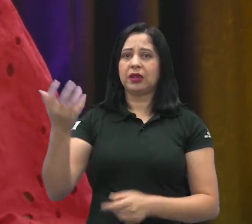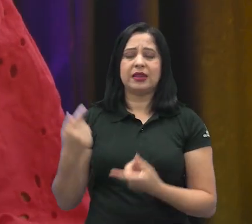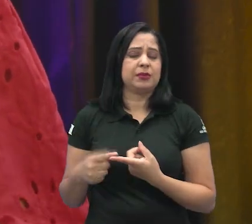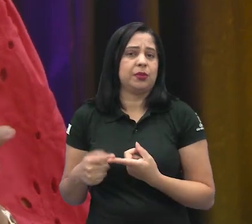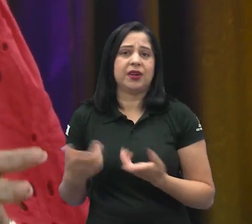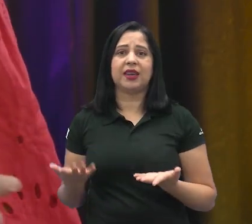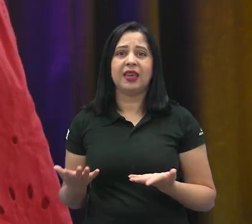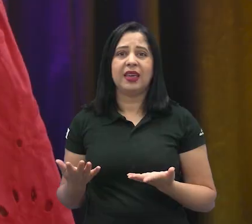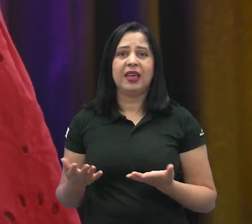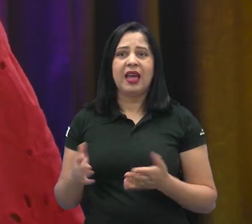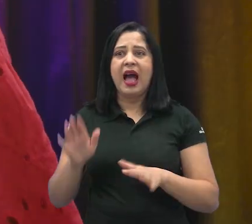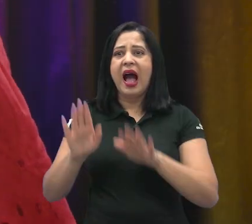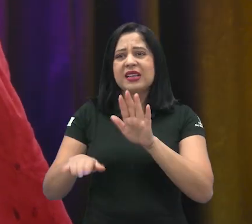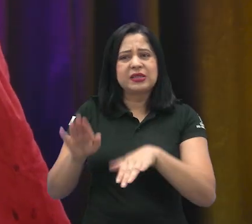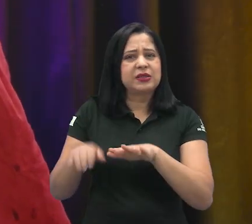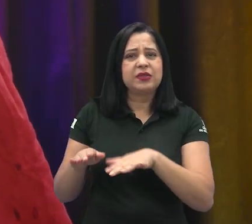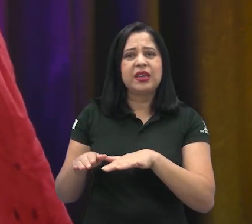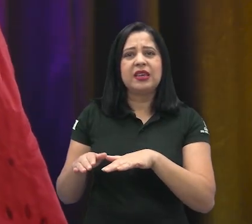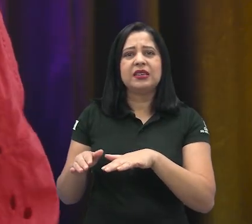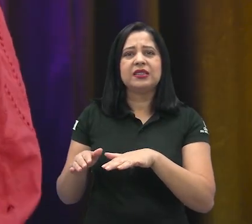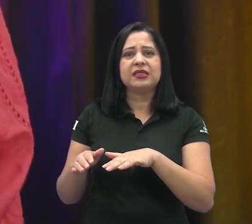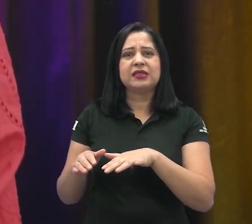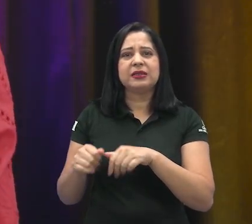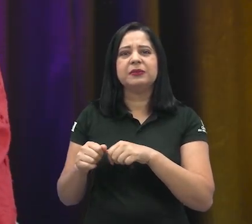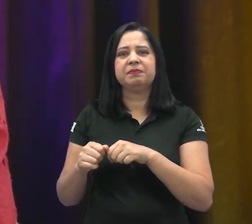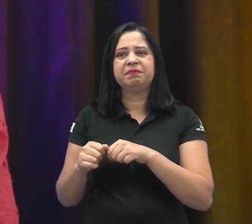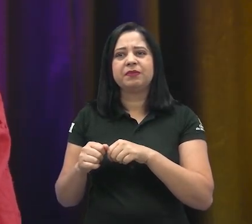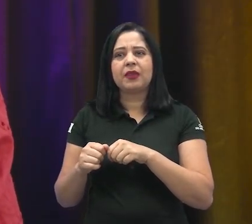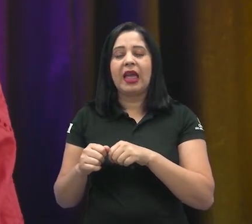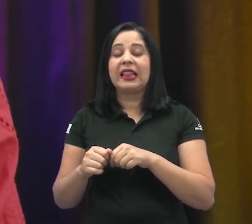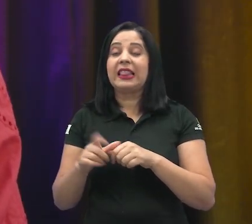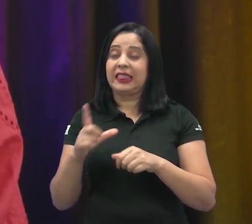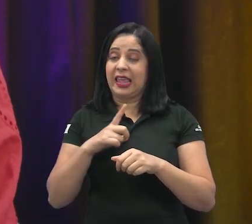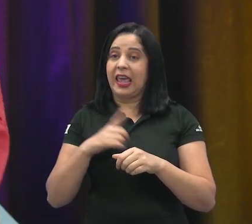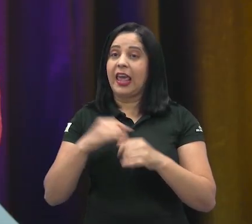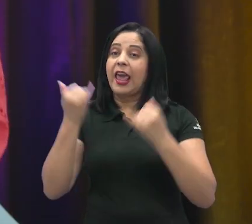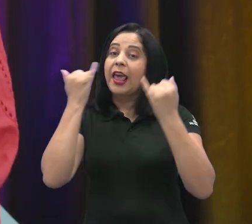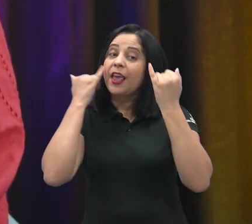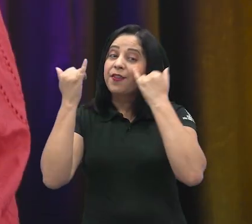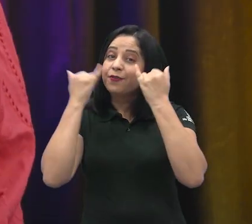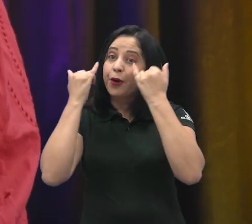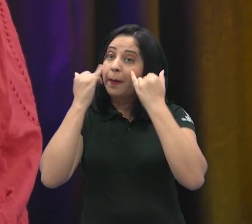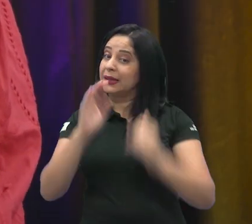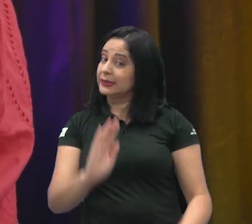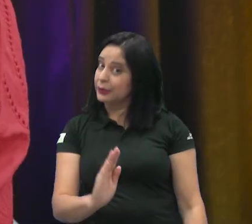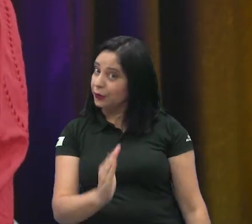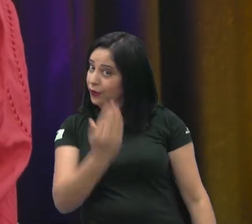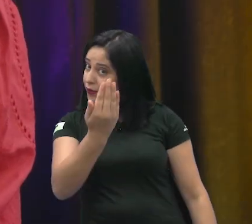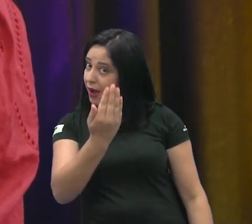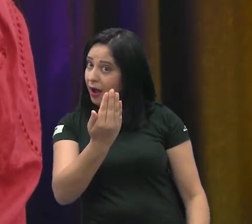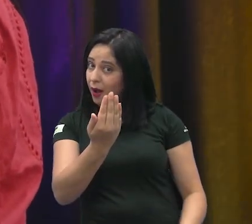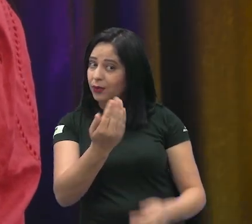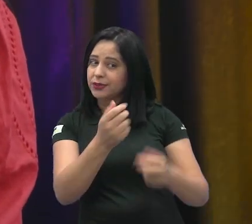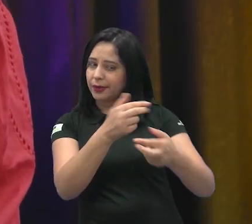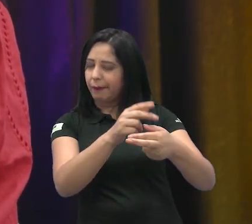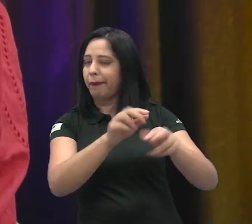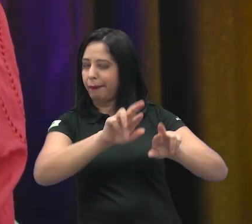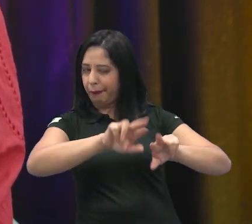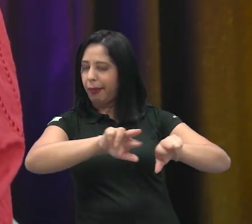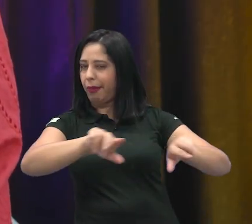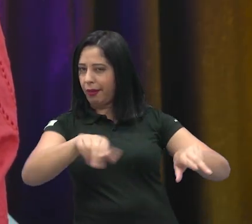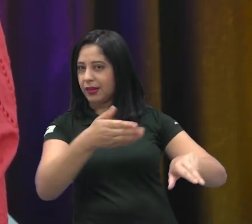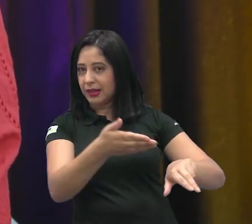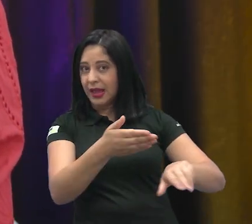fica vindo informações de órgãos que não são oficiais. Então é importante que as pessoas acessem esses